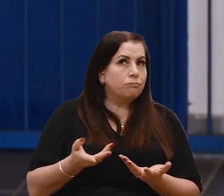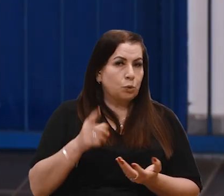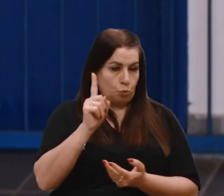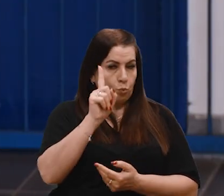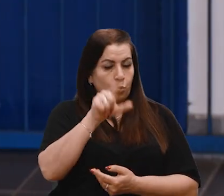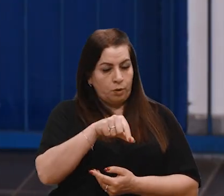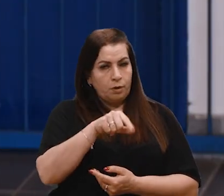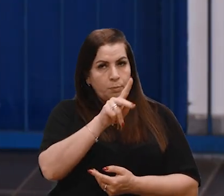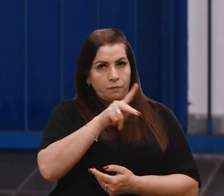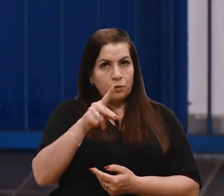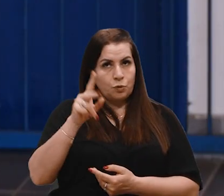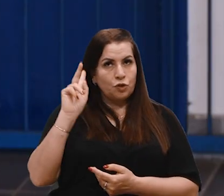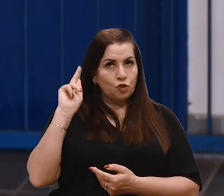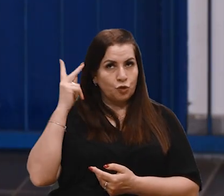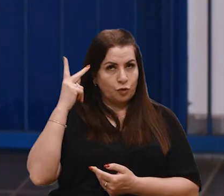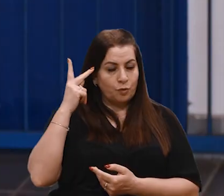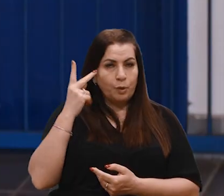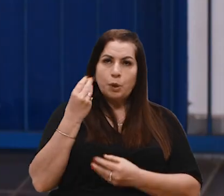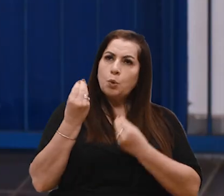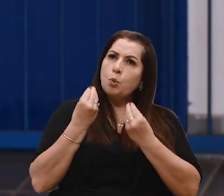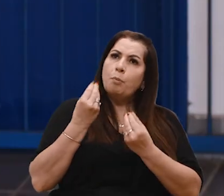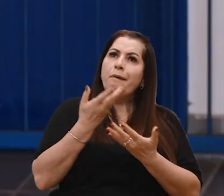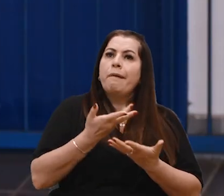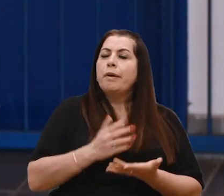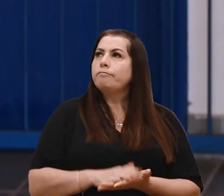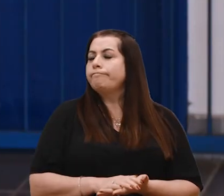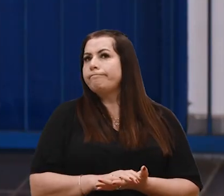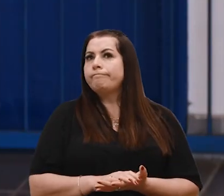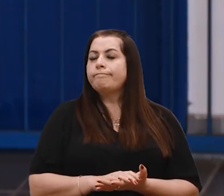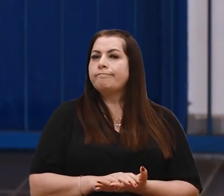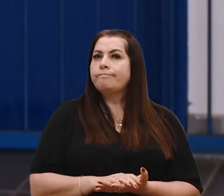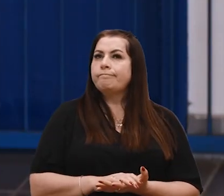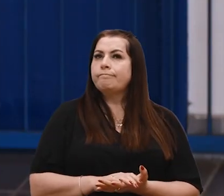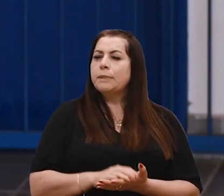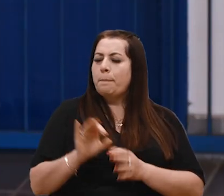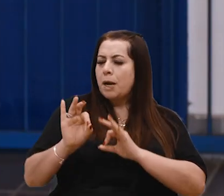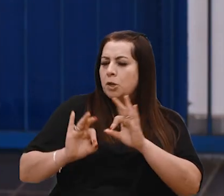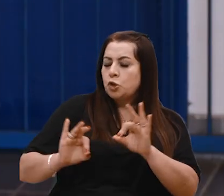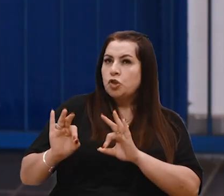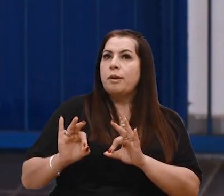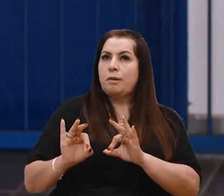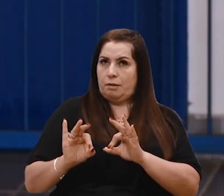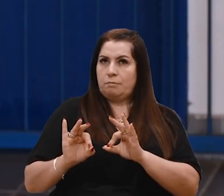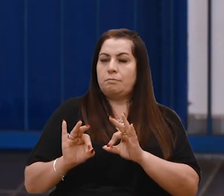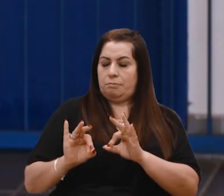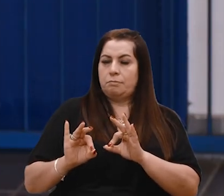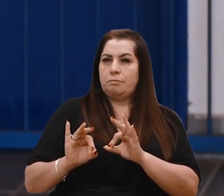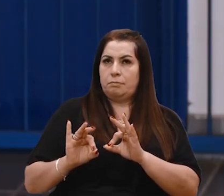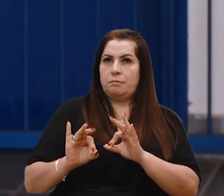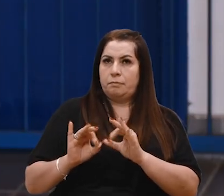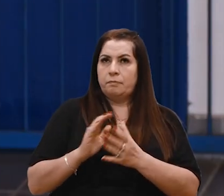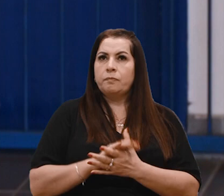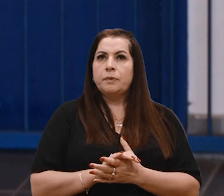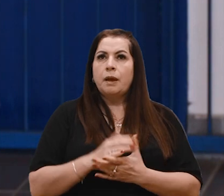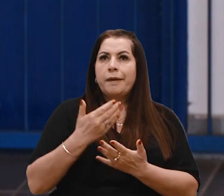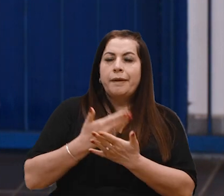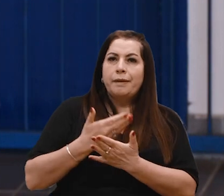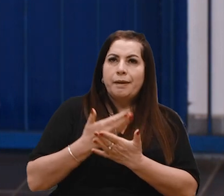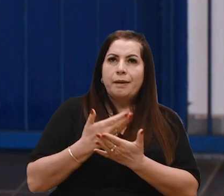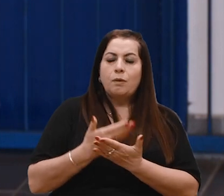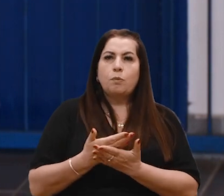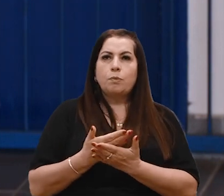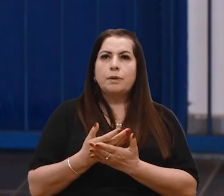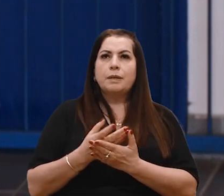é, né, tu és professor de história, mas como é planejar,